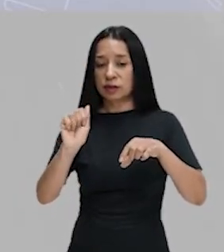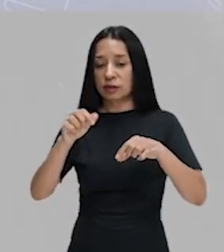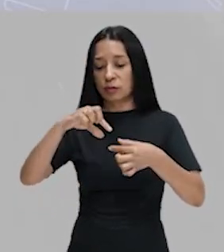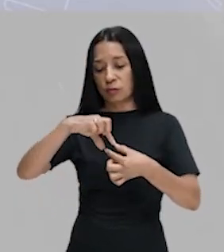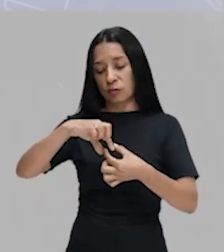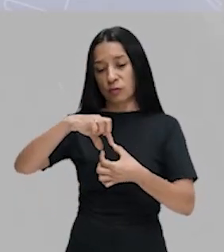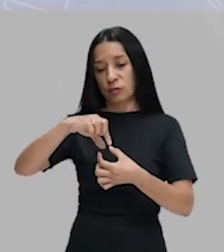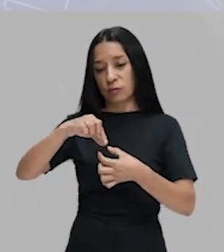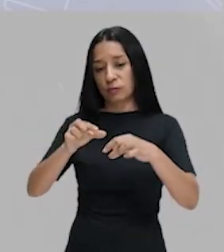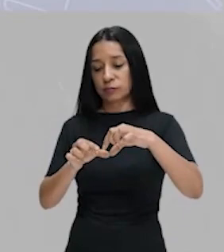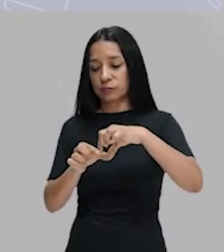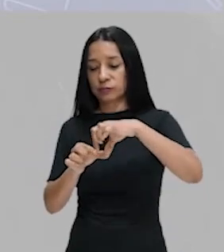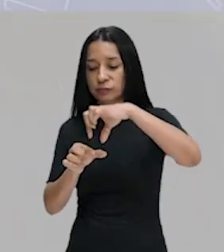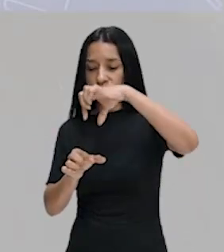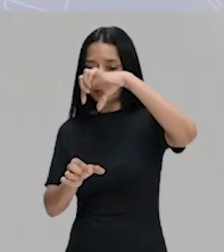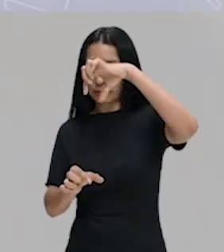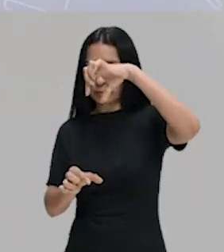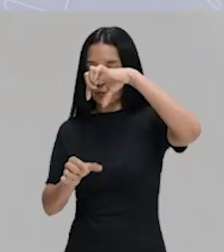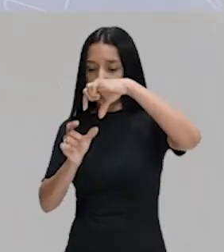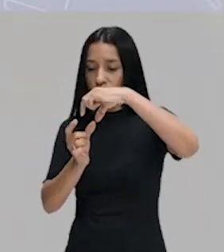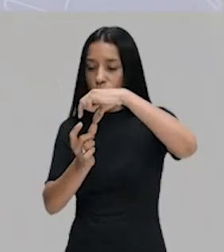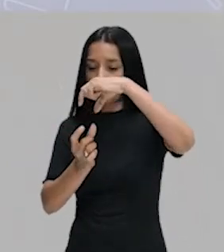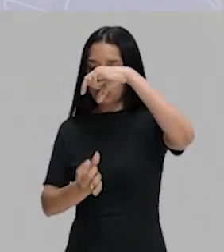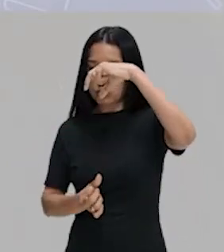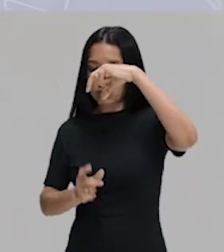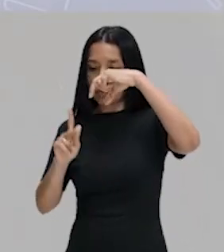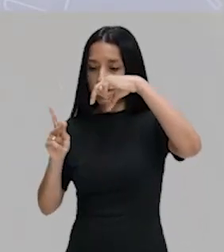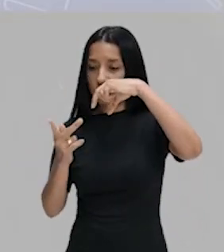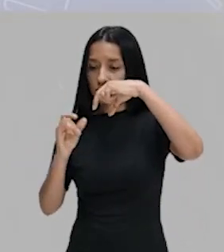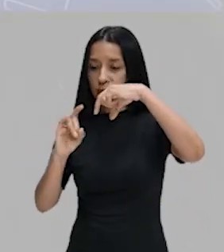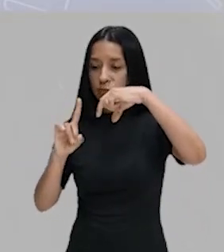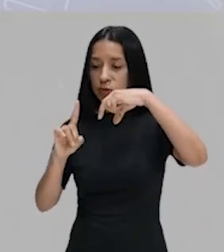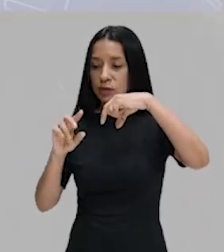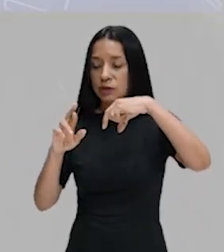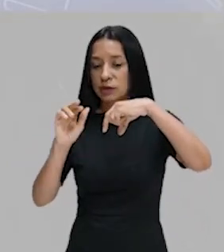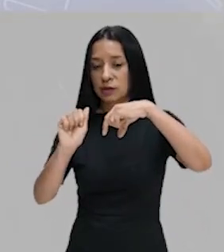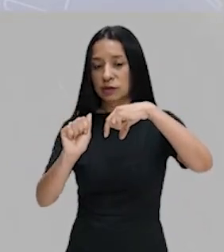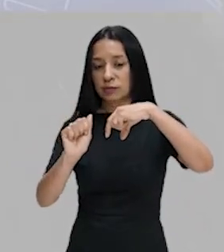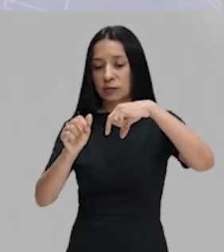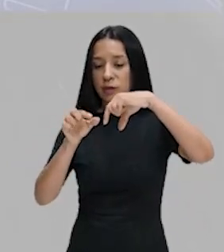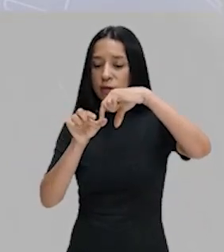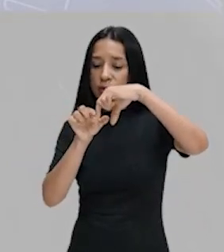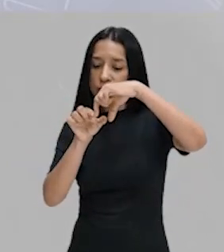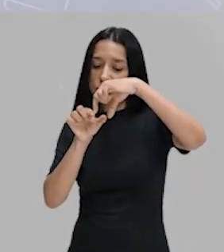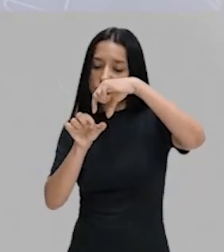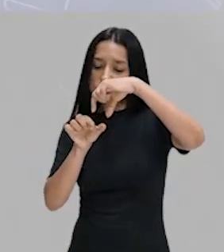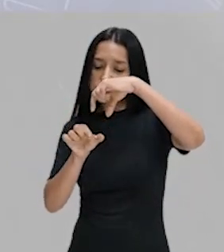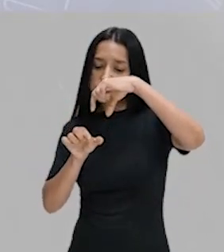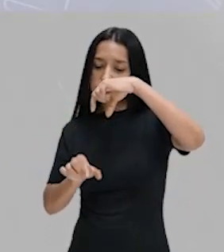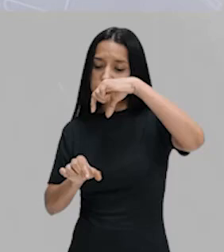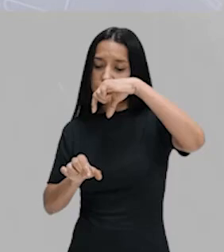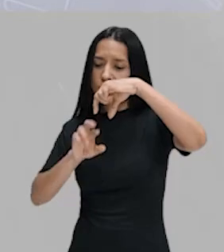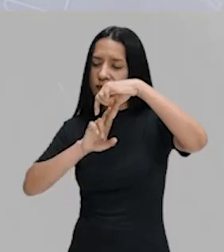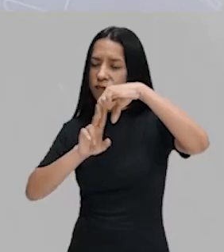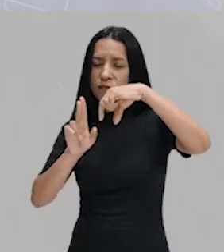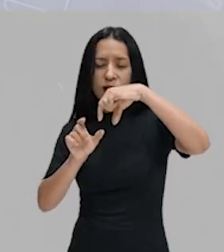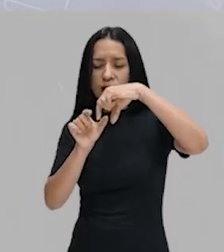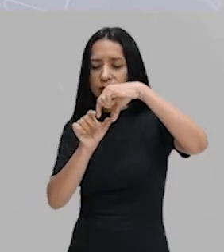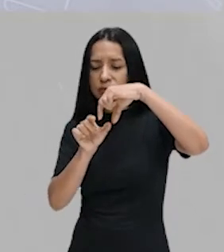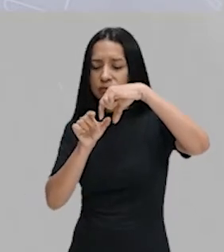partir vários planos de simetria e pode gerar vários pedaços que são semelhantes no corpo desse